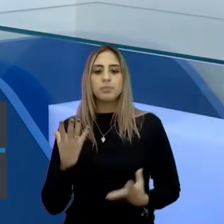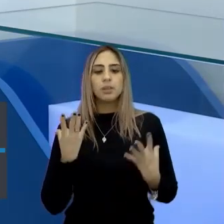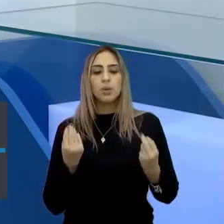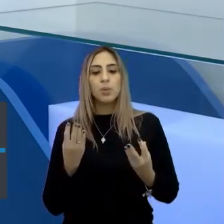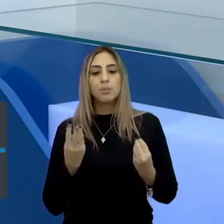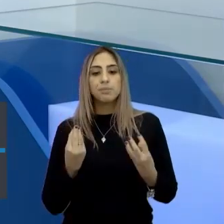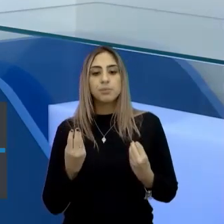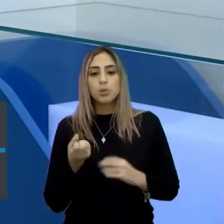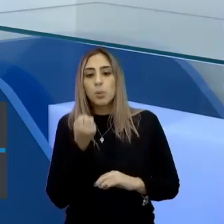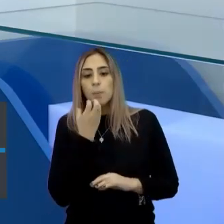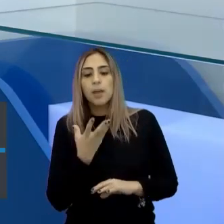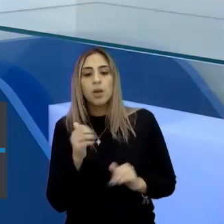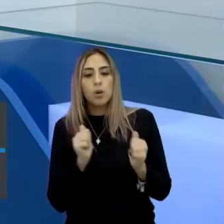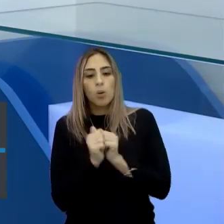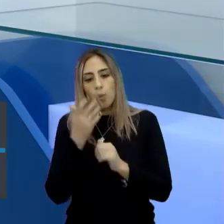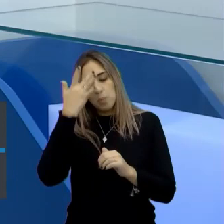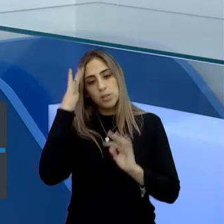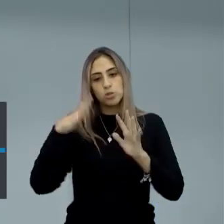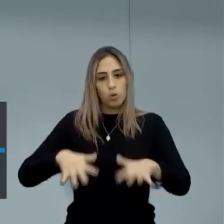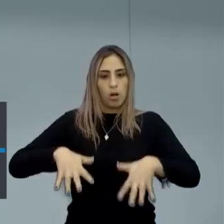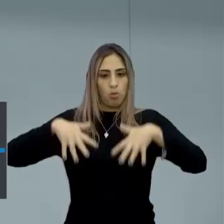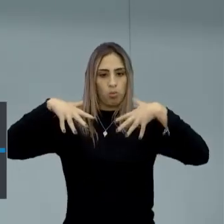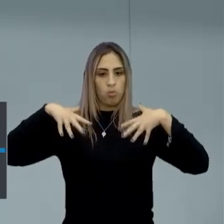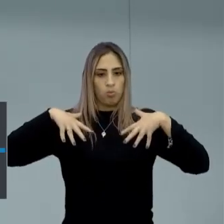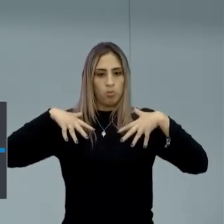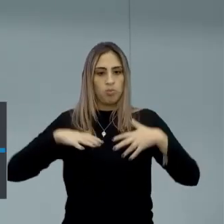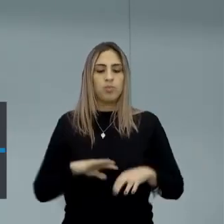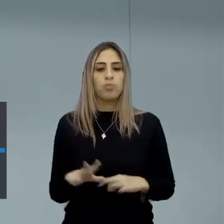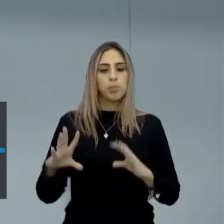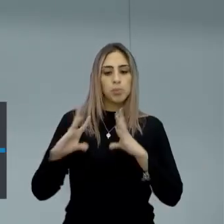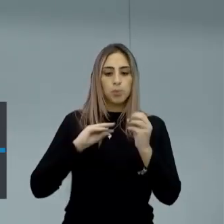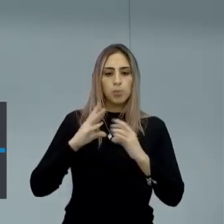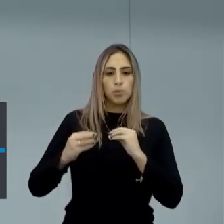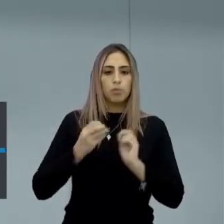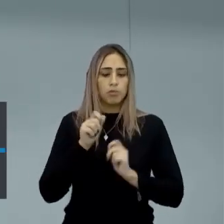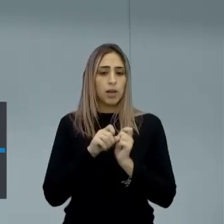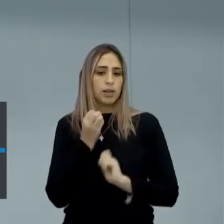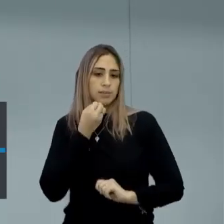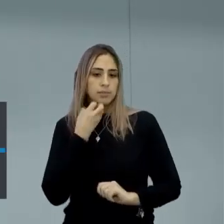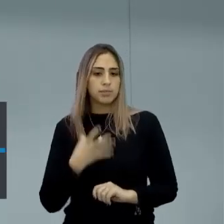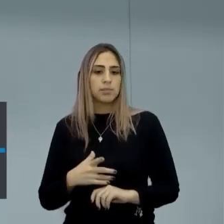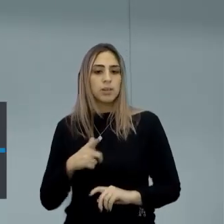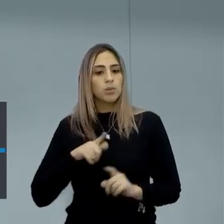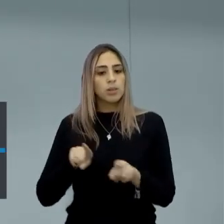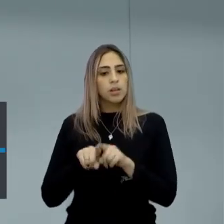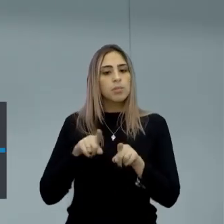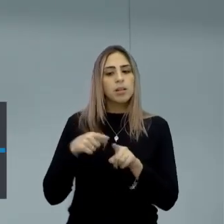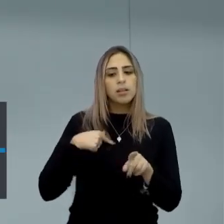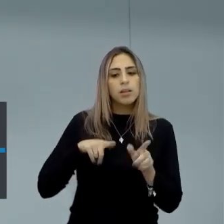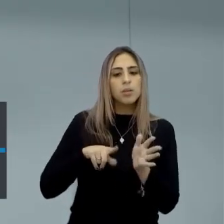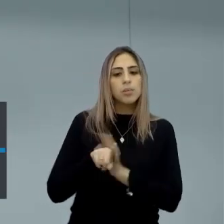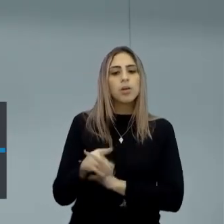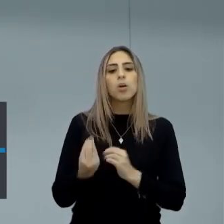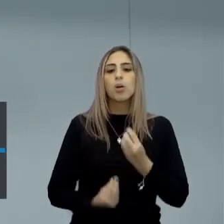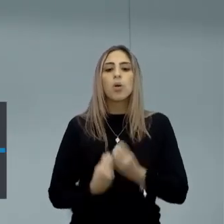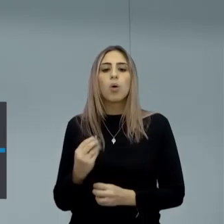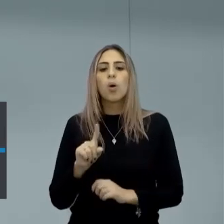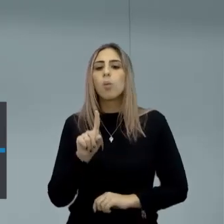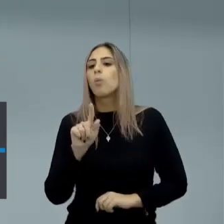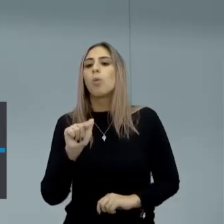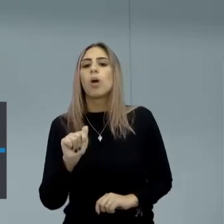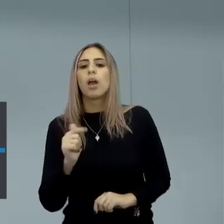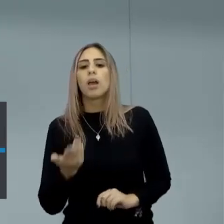muito bem com a plateia. Então, eu quero saber, eu tenho essa pergunta também para fazer, né? Como é